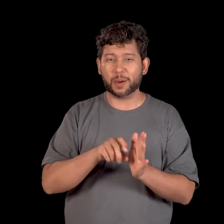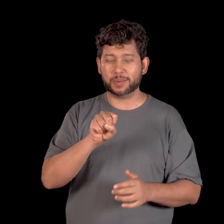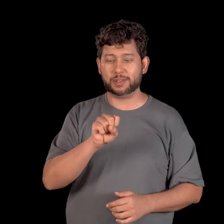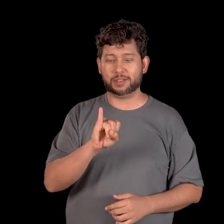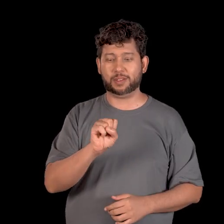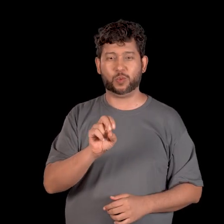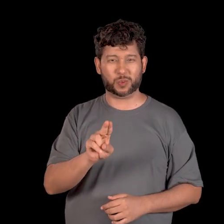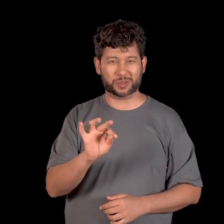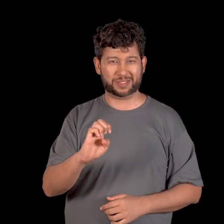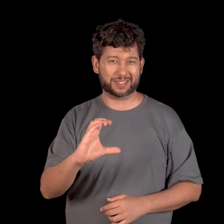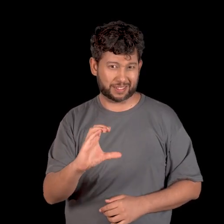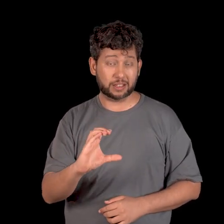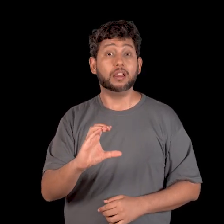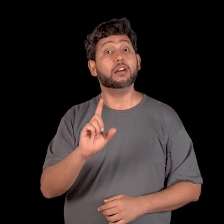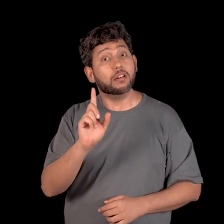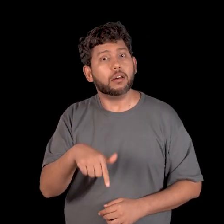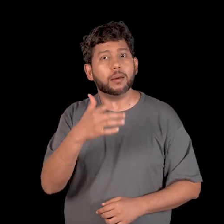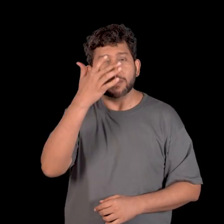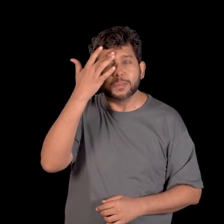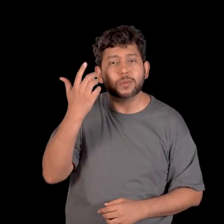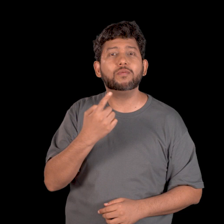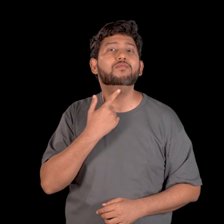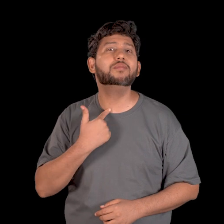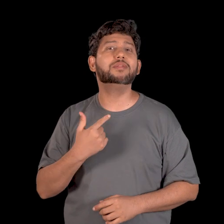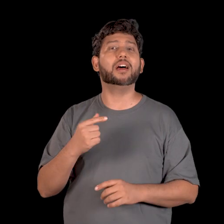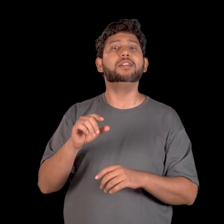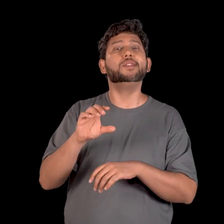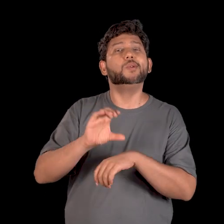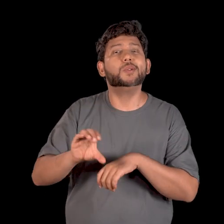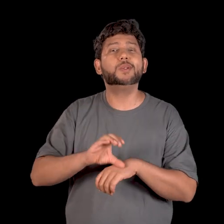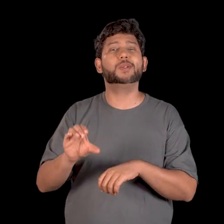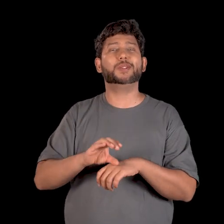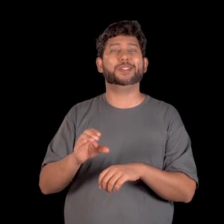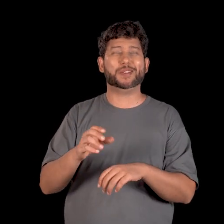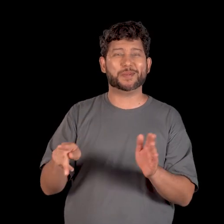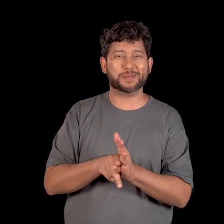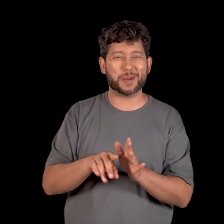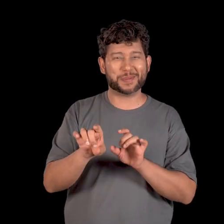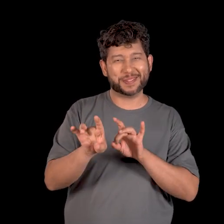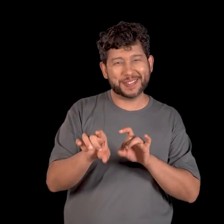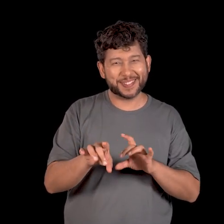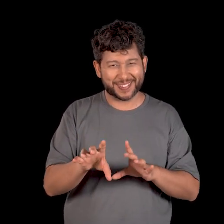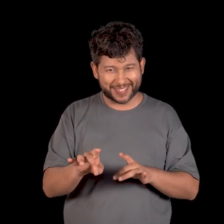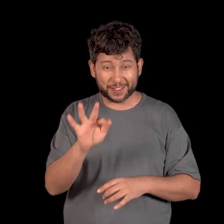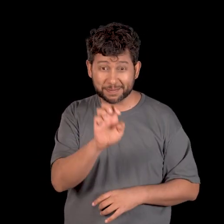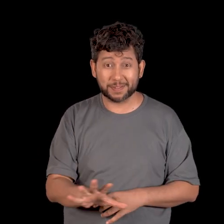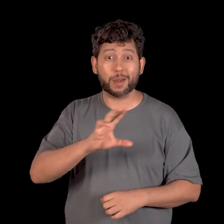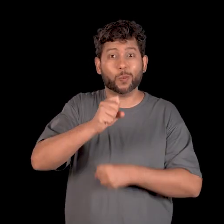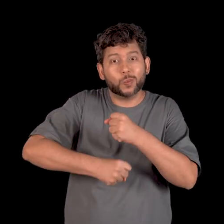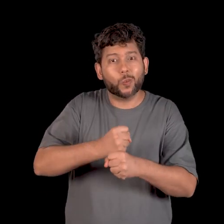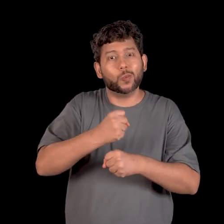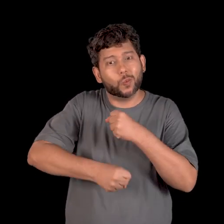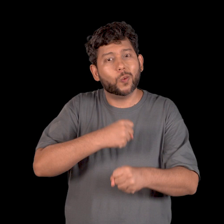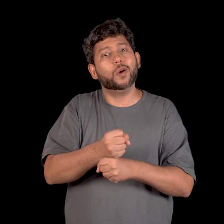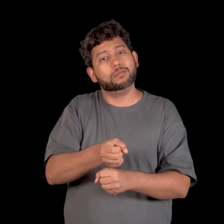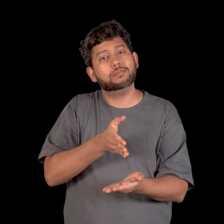Seleção Unificada da Educação Profissional e Tecnológica, SISUTEC, uma plataforma para a seleção de candidatos e que oferece centenas de milhares